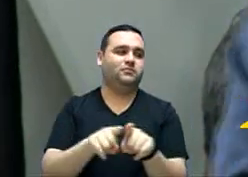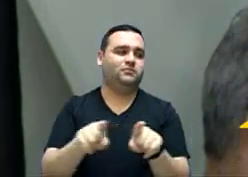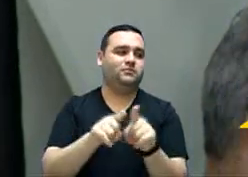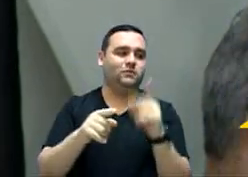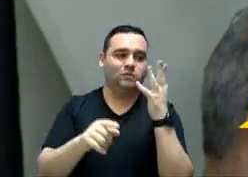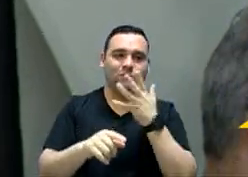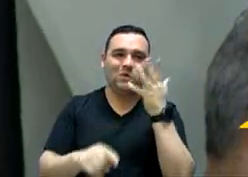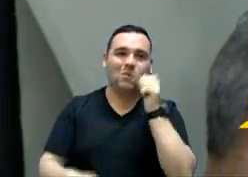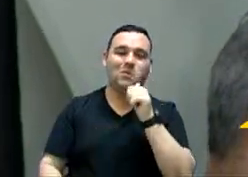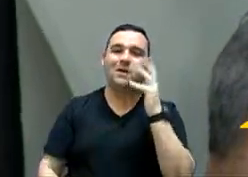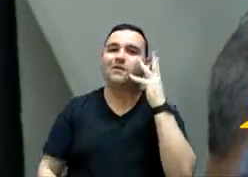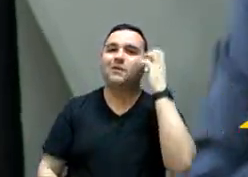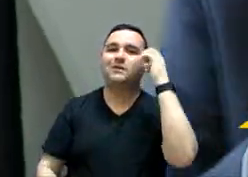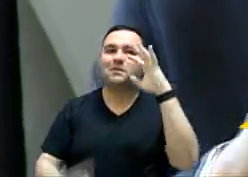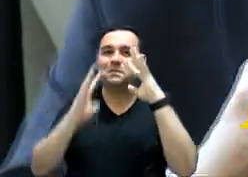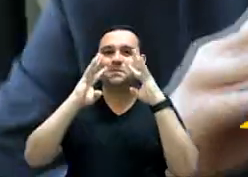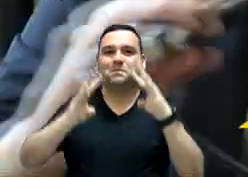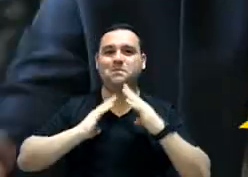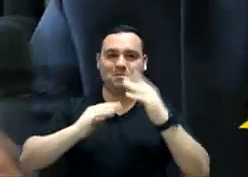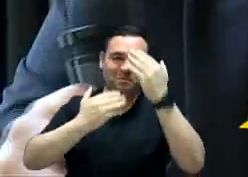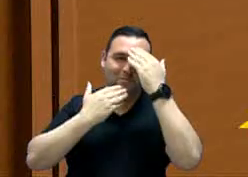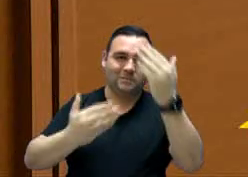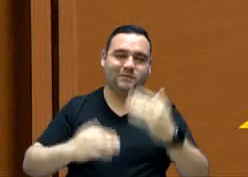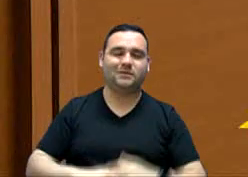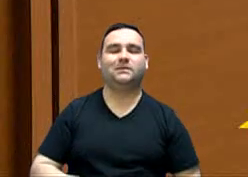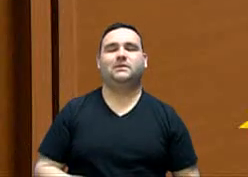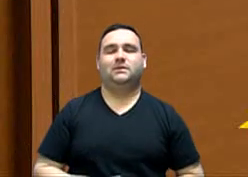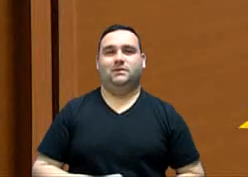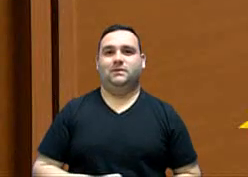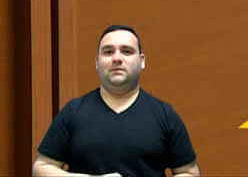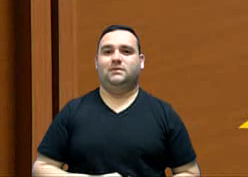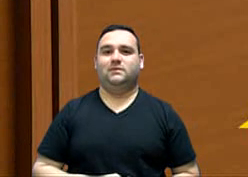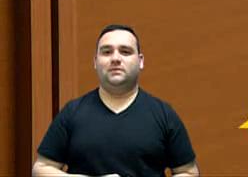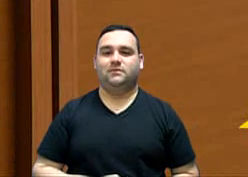vereadora Fernanda. Pela atenção de todos, obrigado.